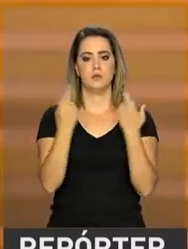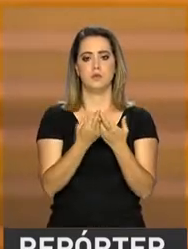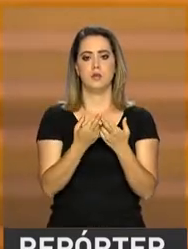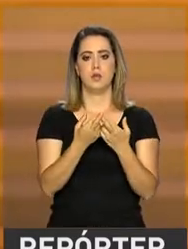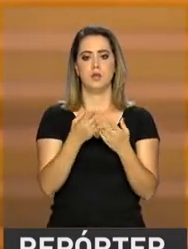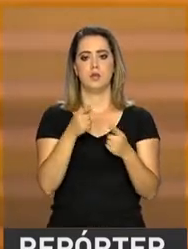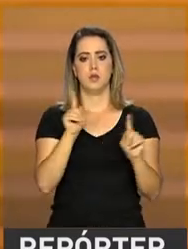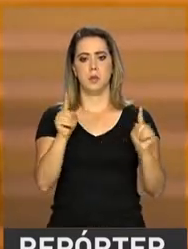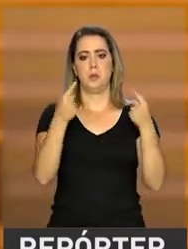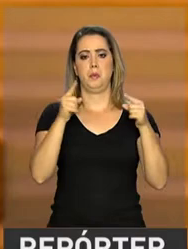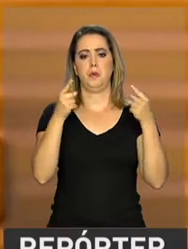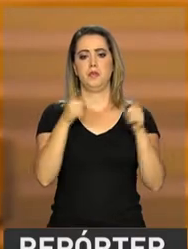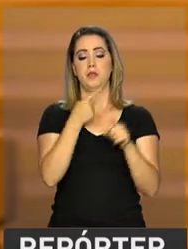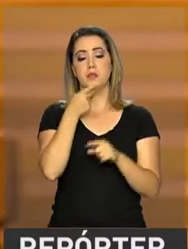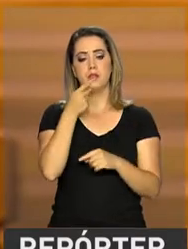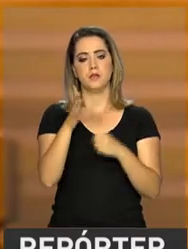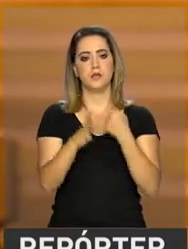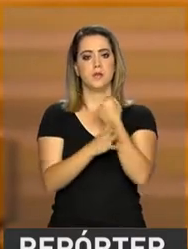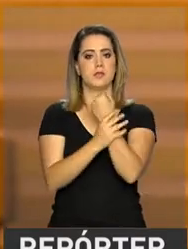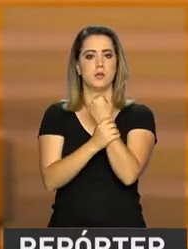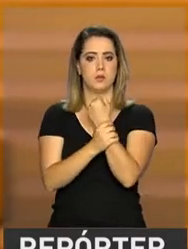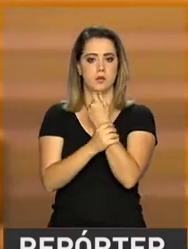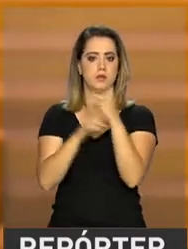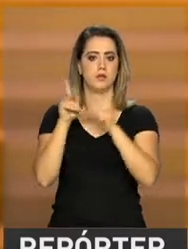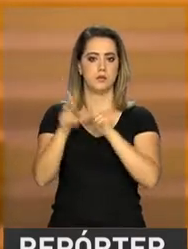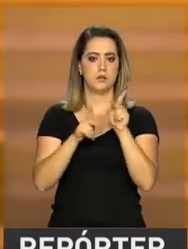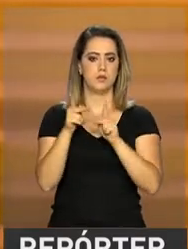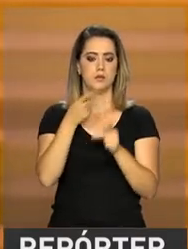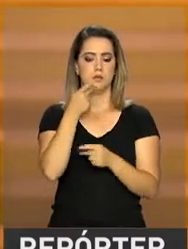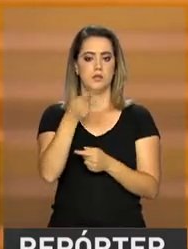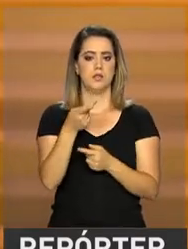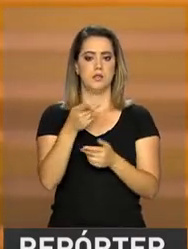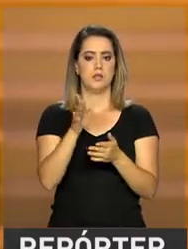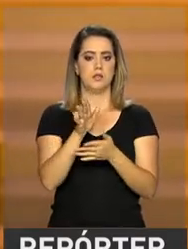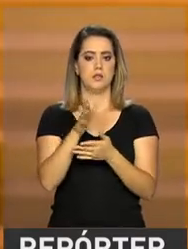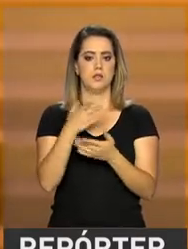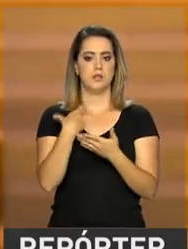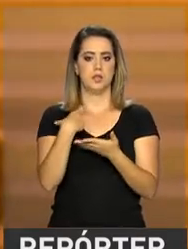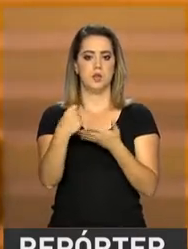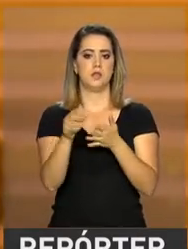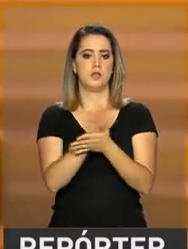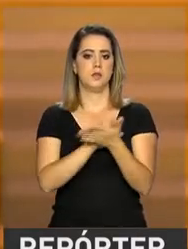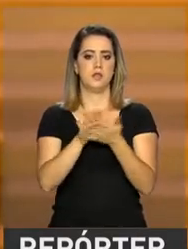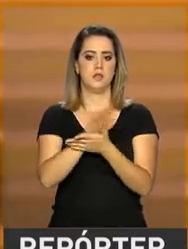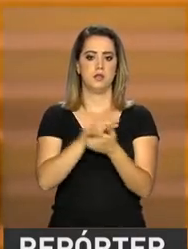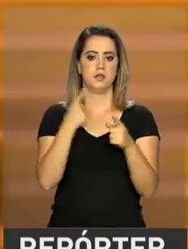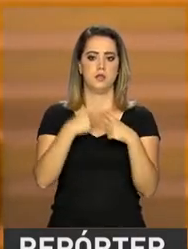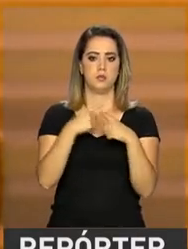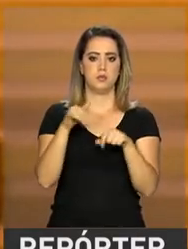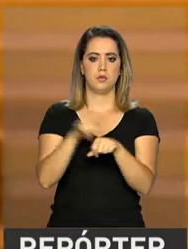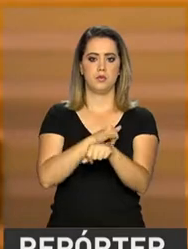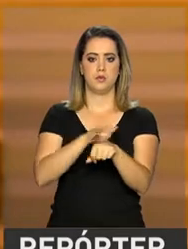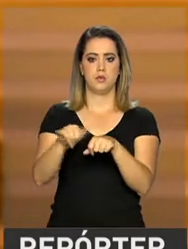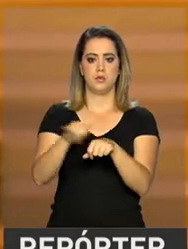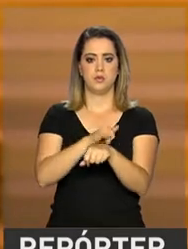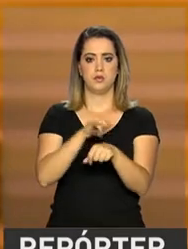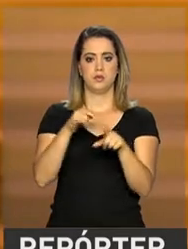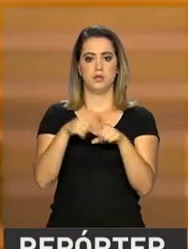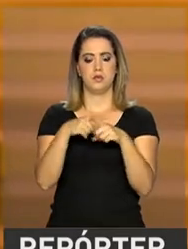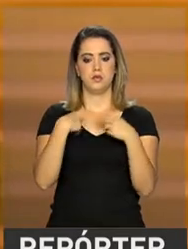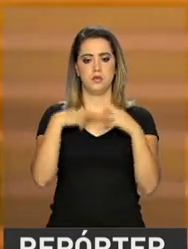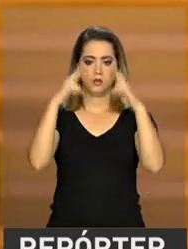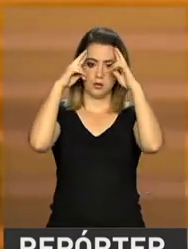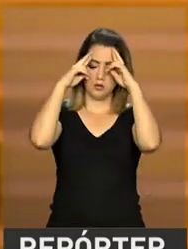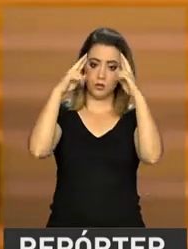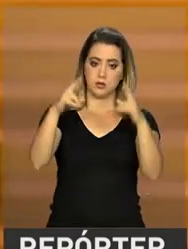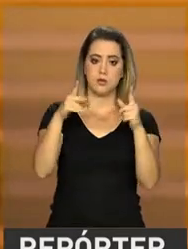criticada sobre segurança pública, porque não saiu nada, né? E era por uma questão de estratégia, e eu respeito os